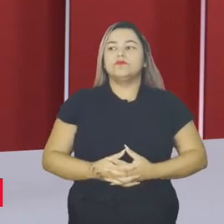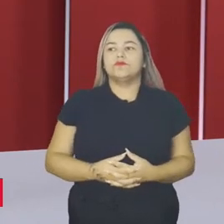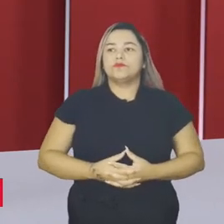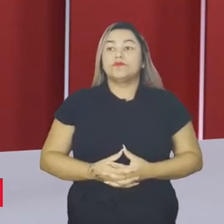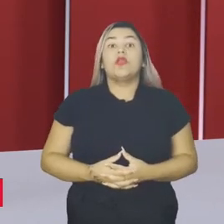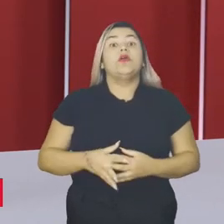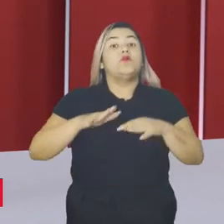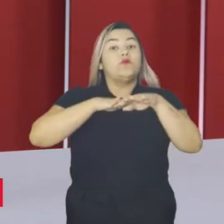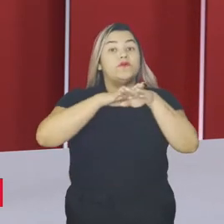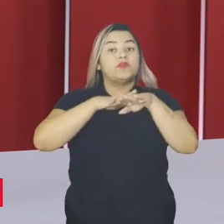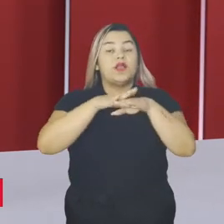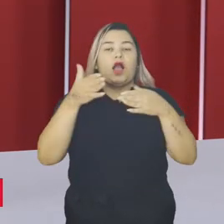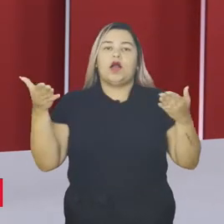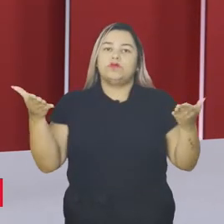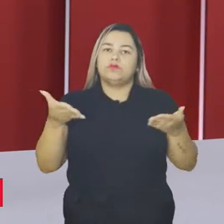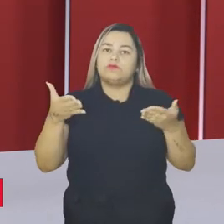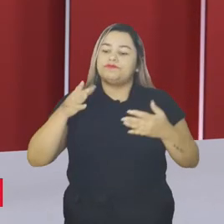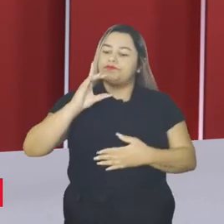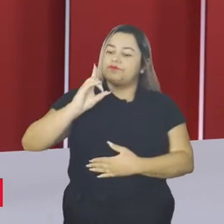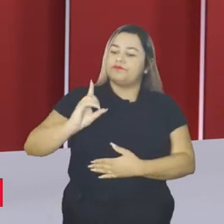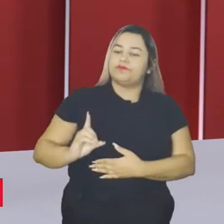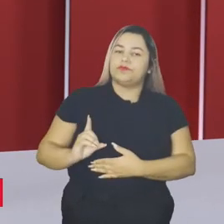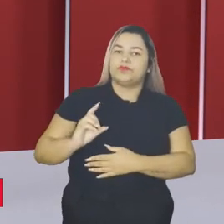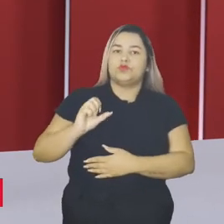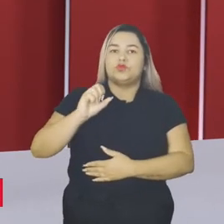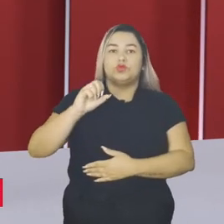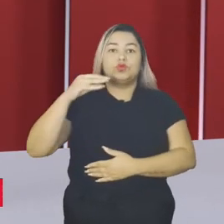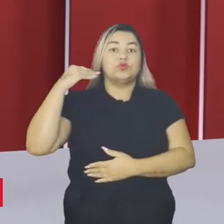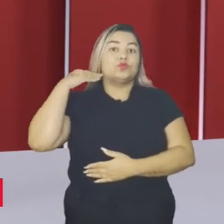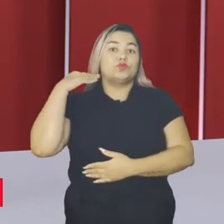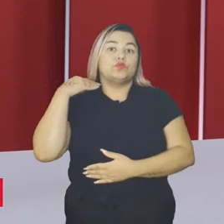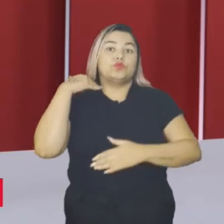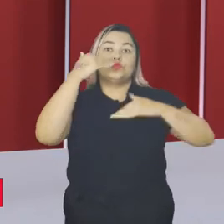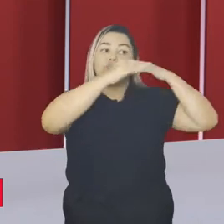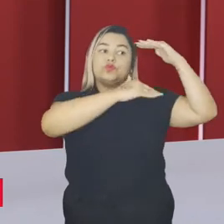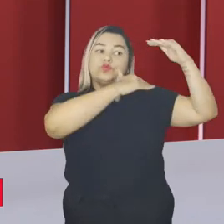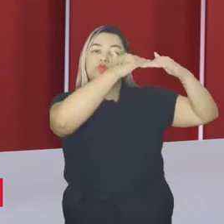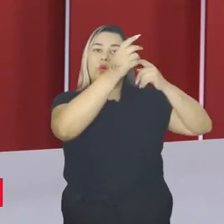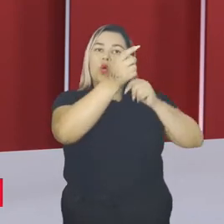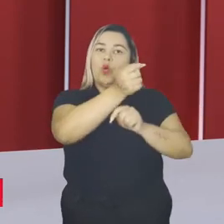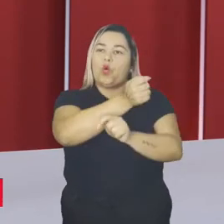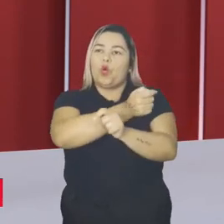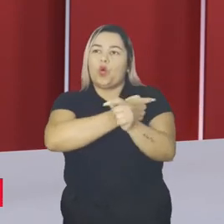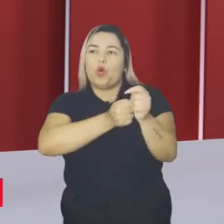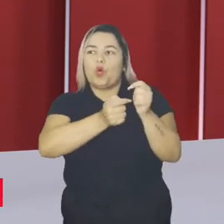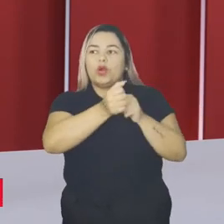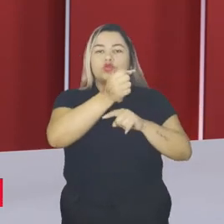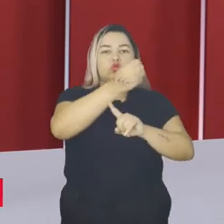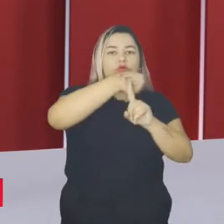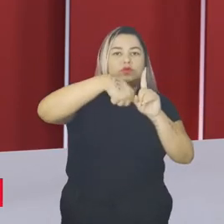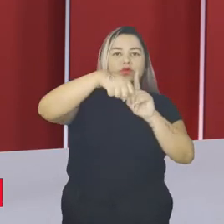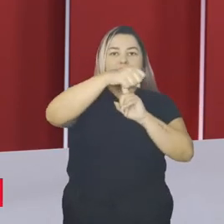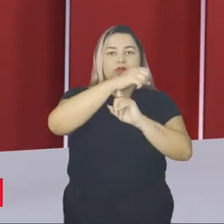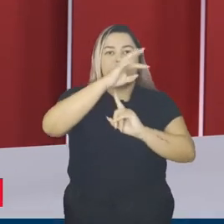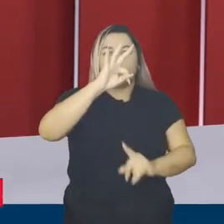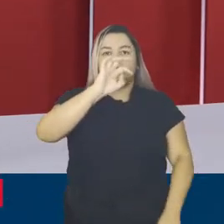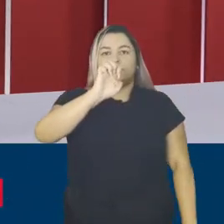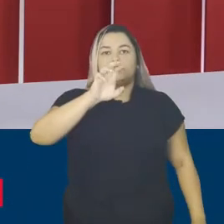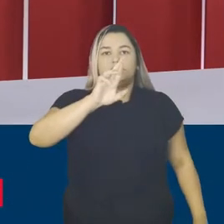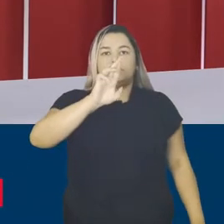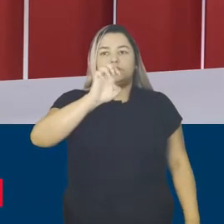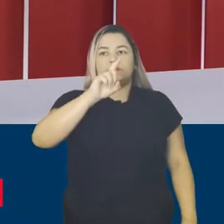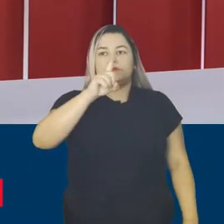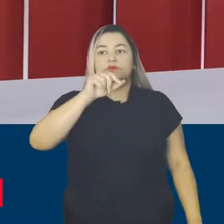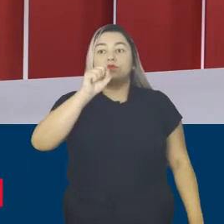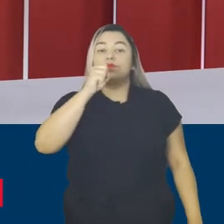Quem conversa com a gente agora é a diretora socioambiental do Banco Nacional de Desenvolvimento Econômico e Social, Tereza Campelo. Bom dia,